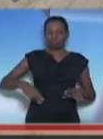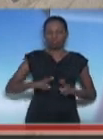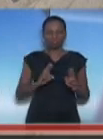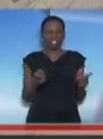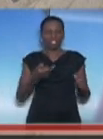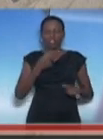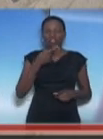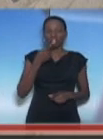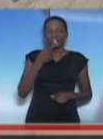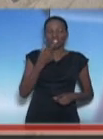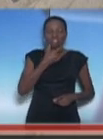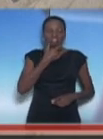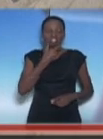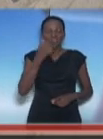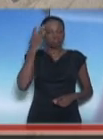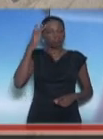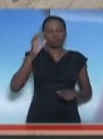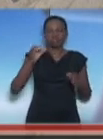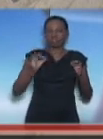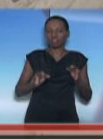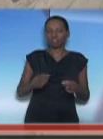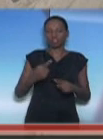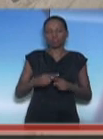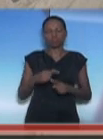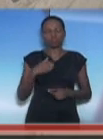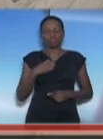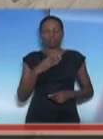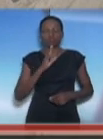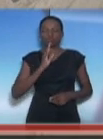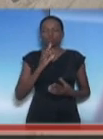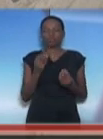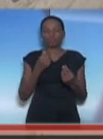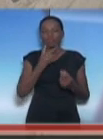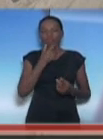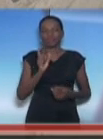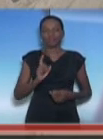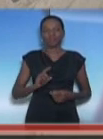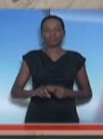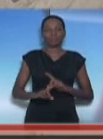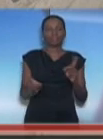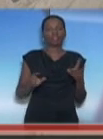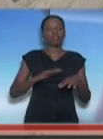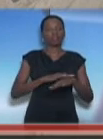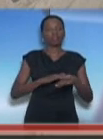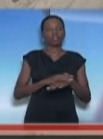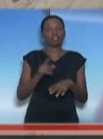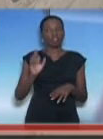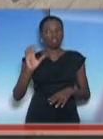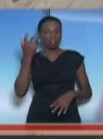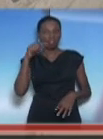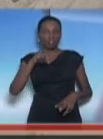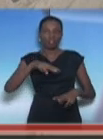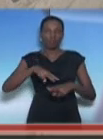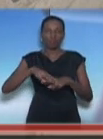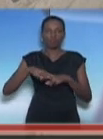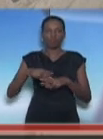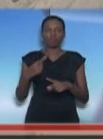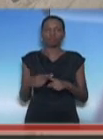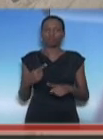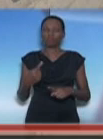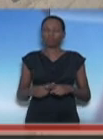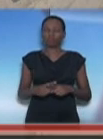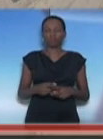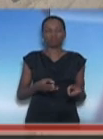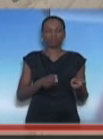inglês correto, que eu não sou tão fluente em inglês, mas falando em inglês, e acabou sendo preso, porque a farsa veio toda à